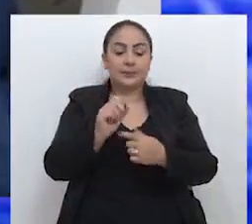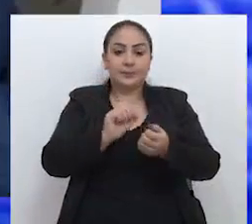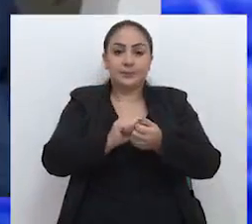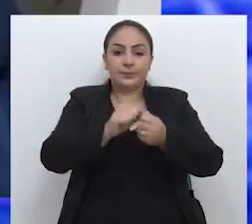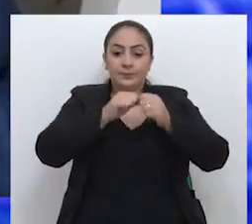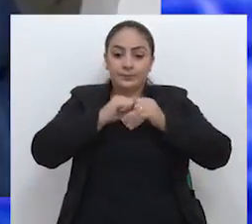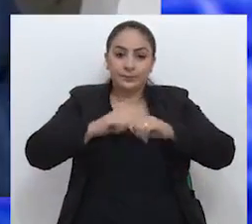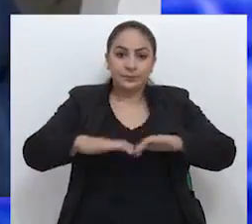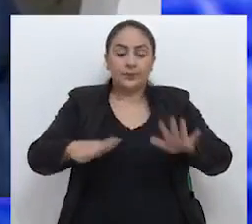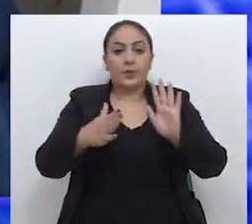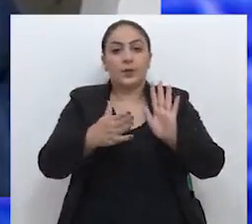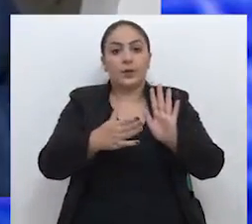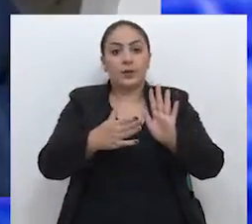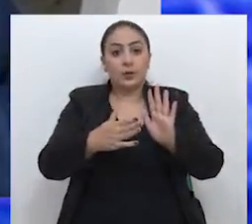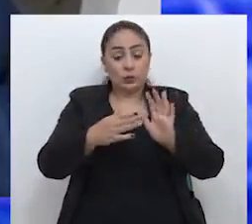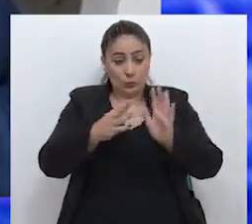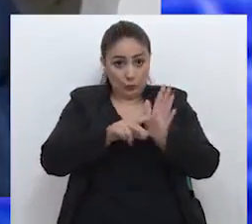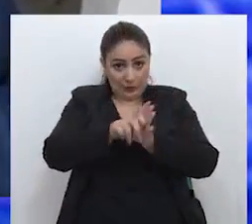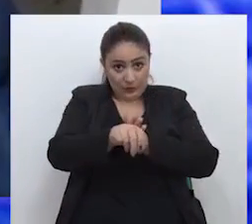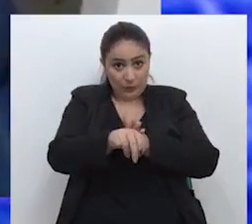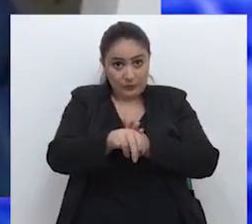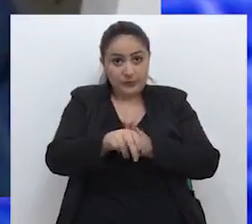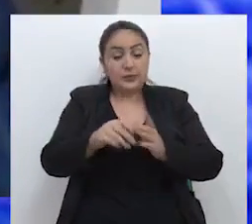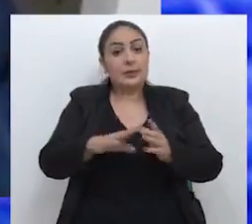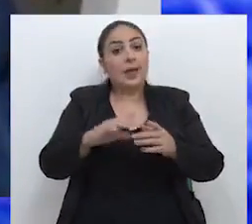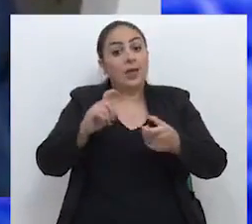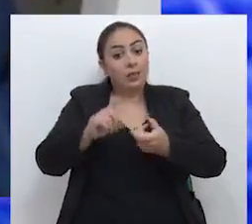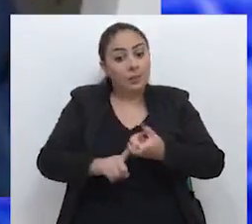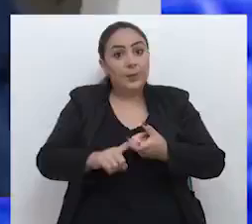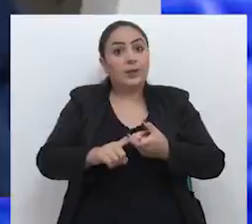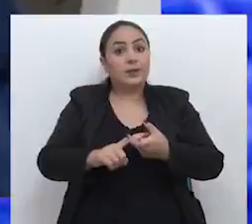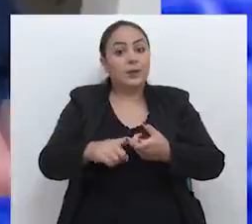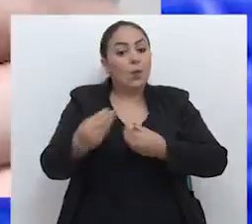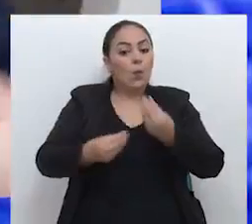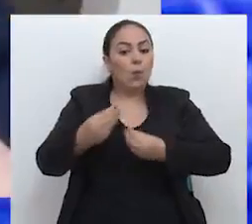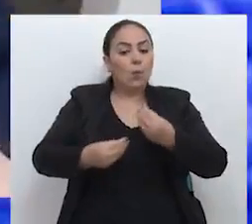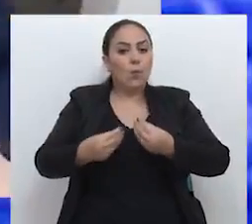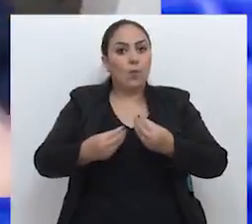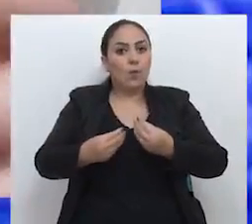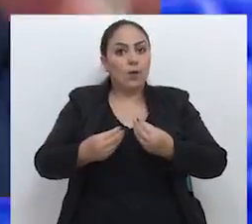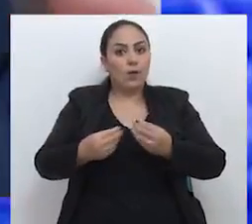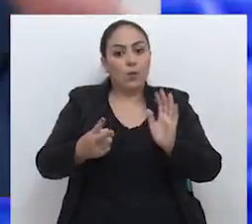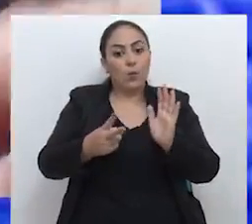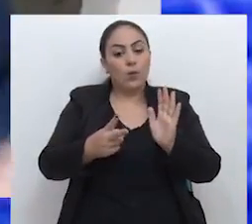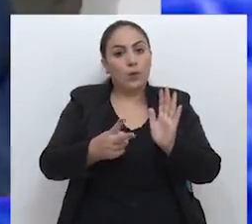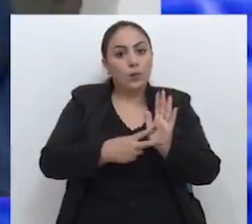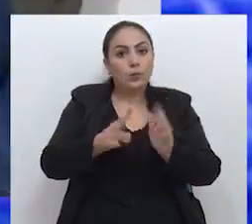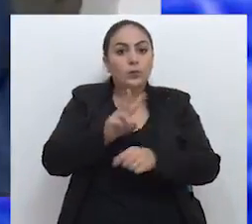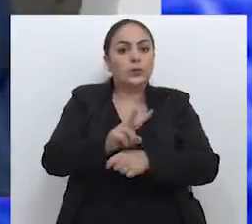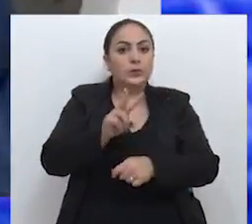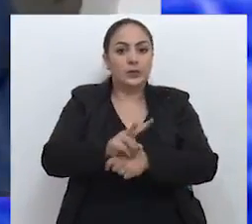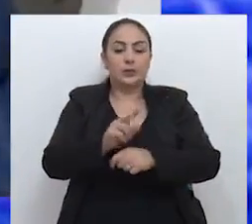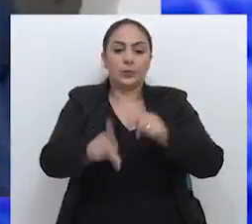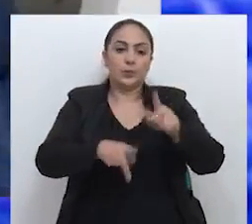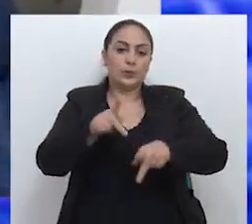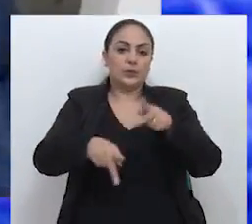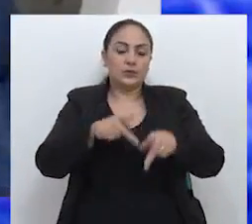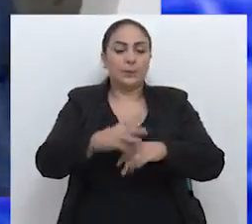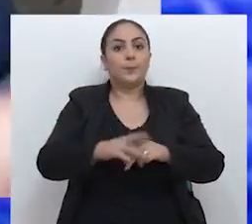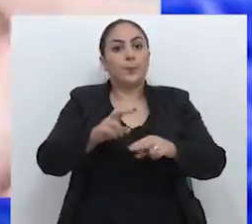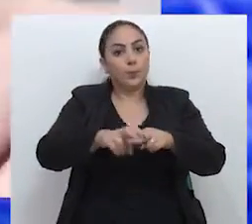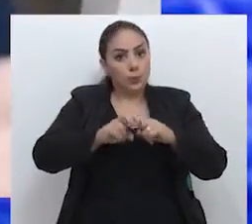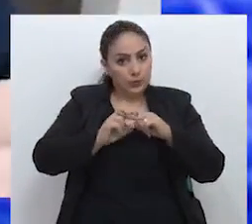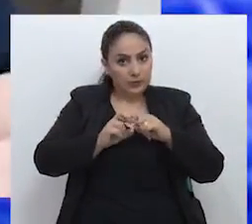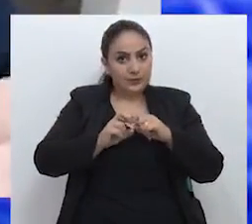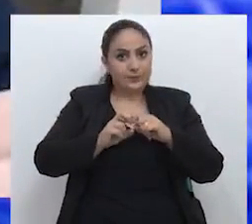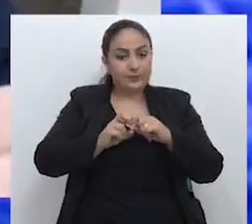a transmissibilidade, a propagação do vírus depende muito do cuidado da própria população.